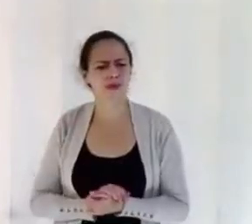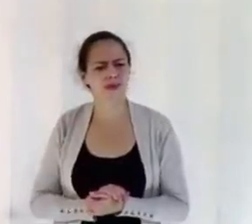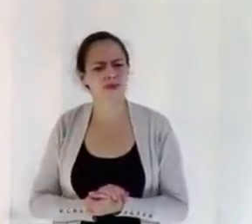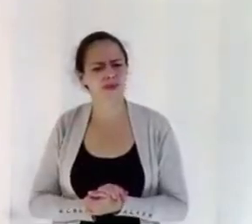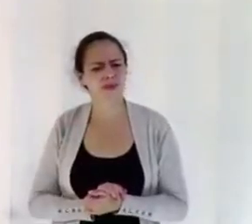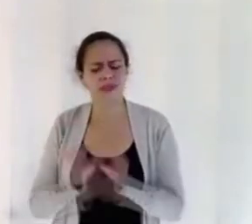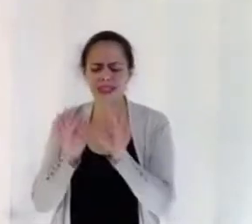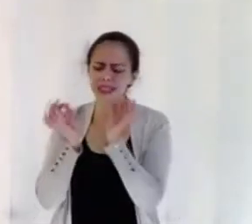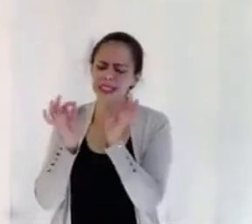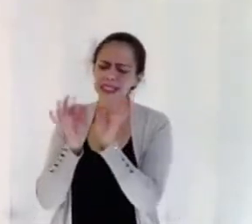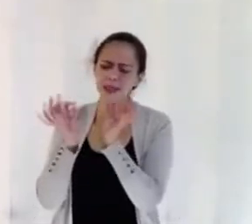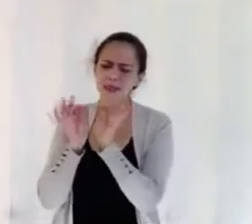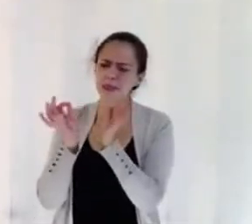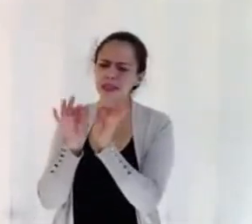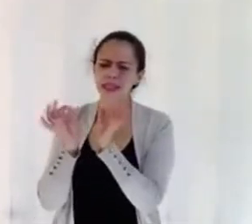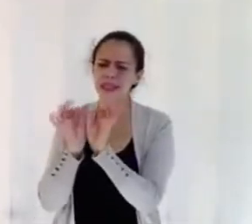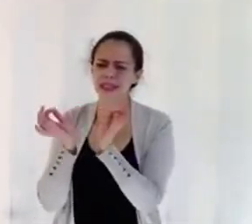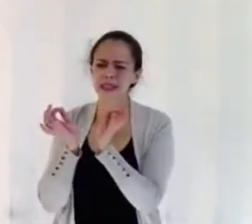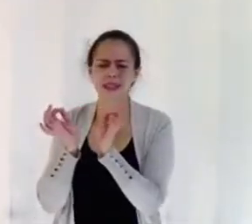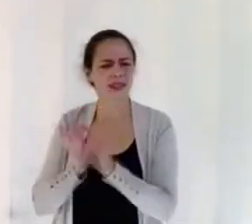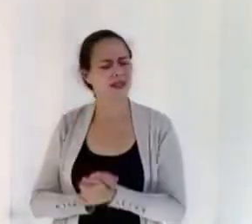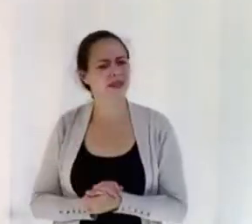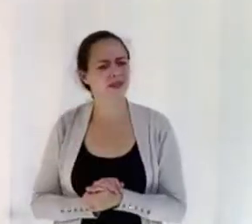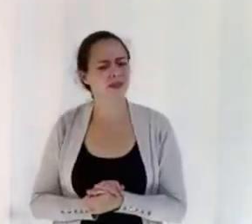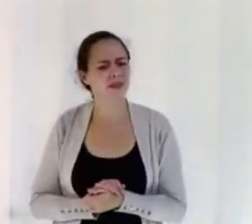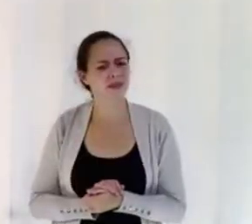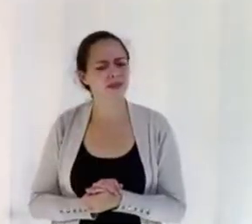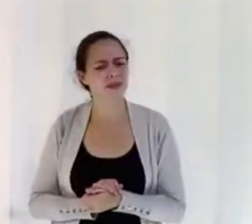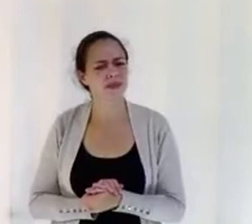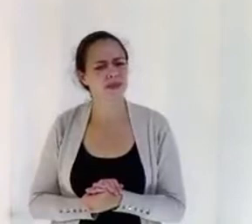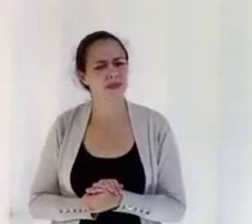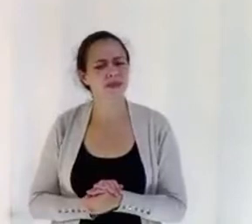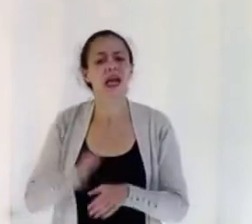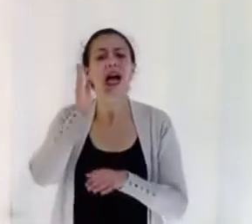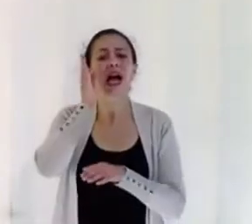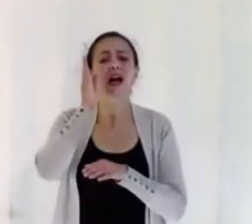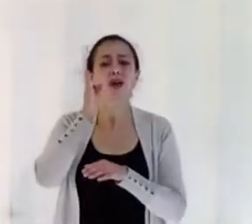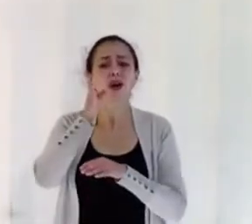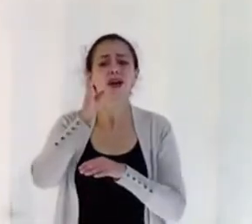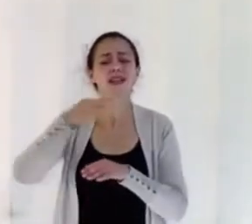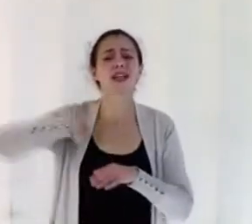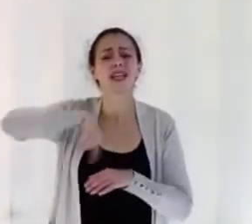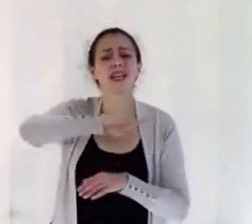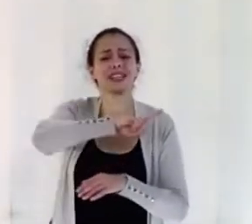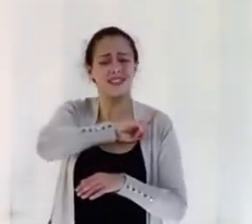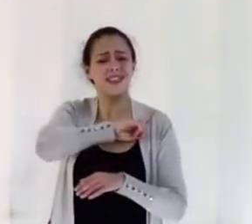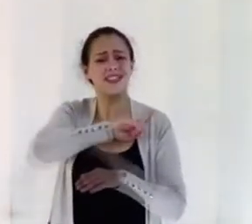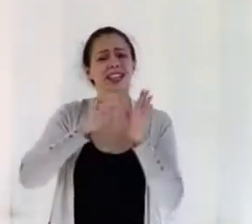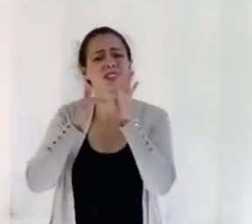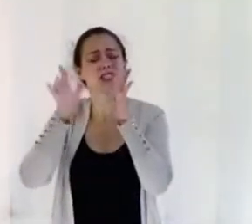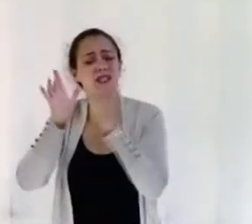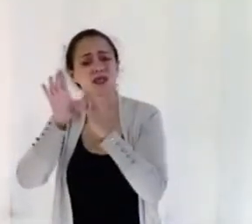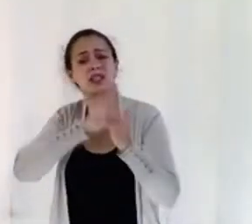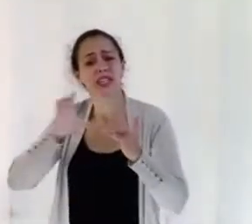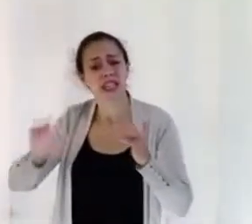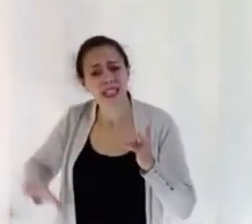regeneração. Saia de Jerusalém. O versículo 14, na verdade, não temos aqui cidade permanente,